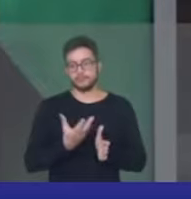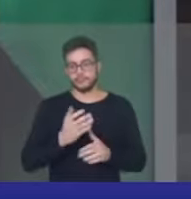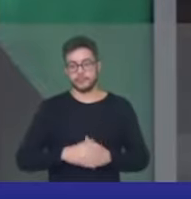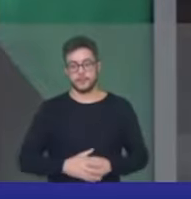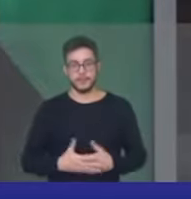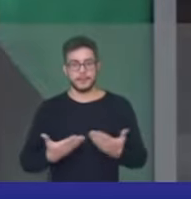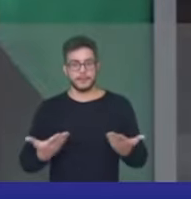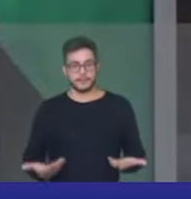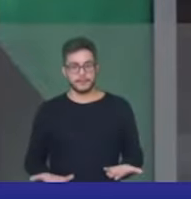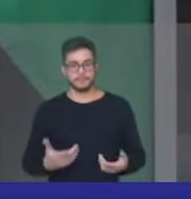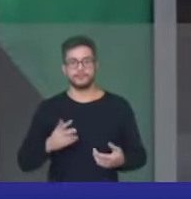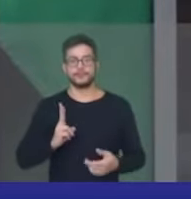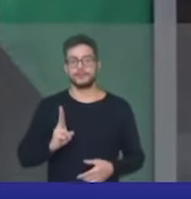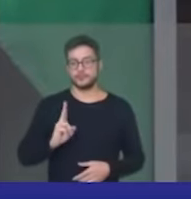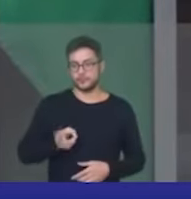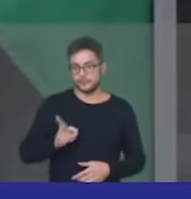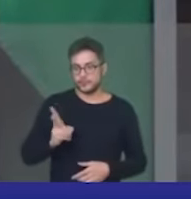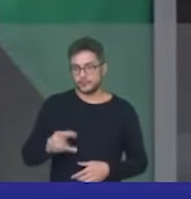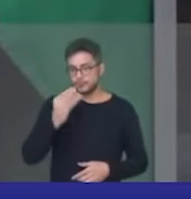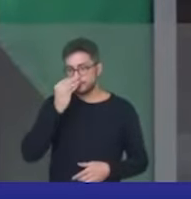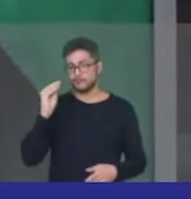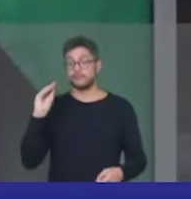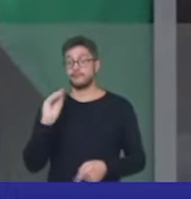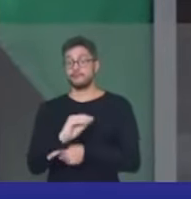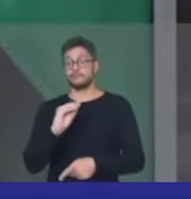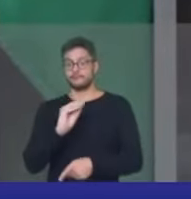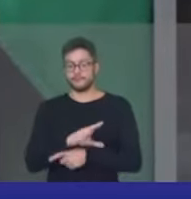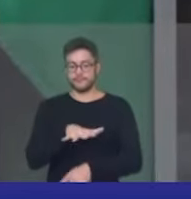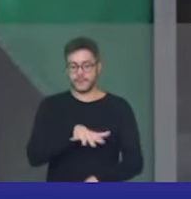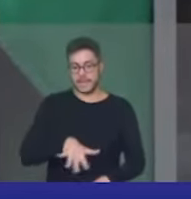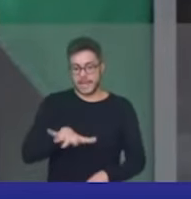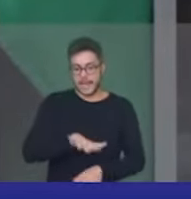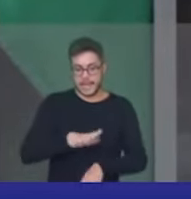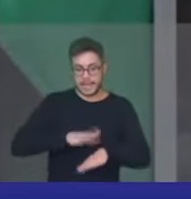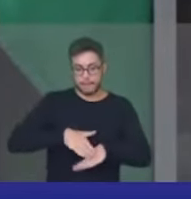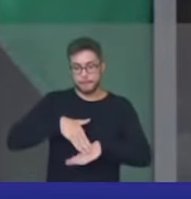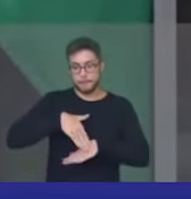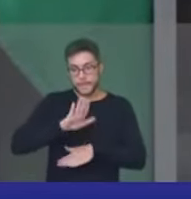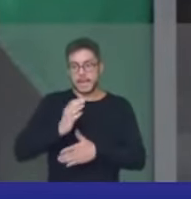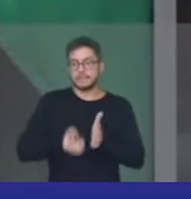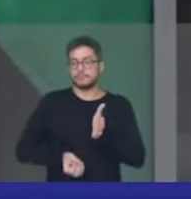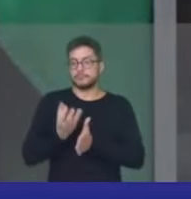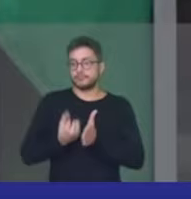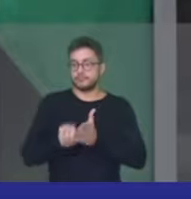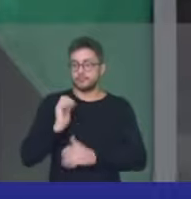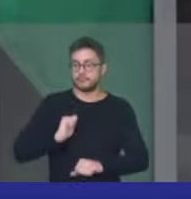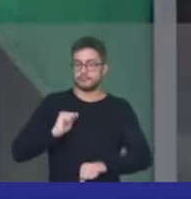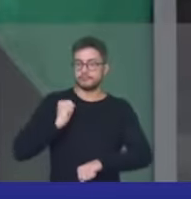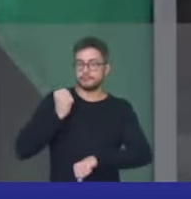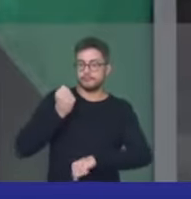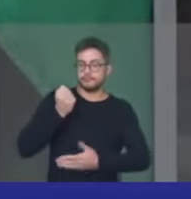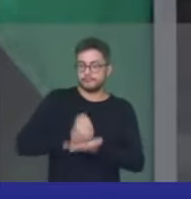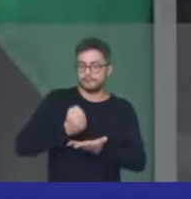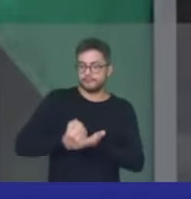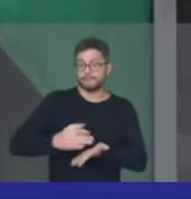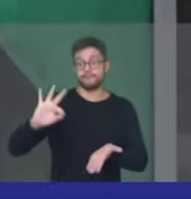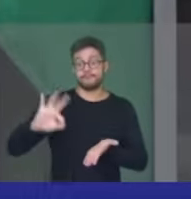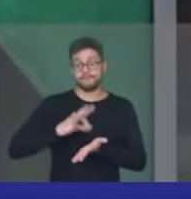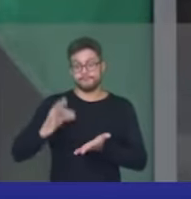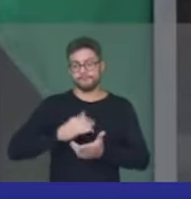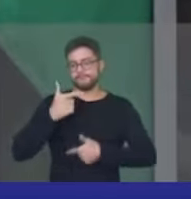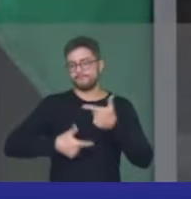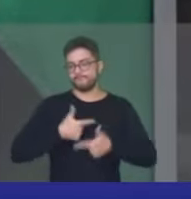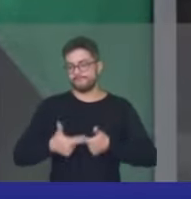Brasil com o setor que gera empregos mais de 28 milhões de carteiras assinadas pelo agronegócio